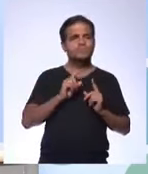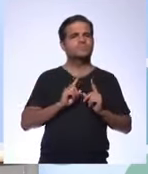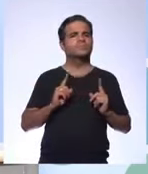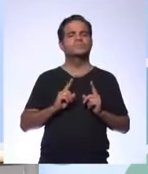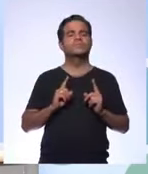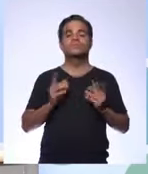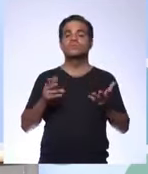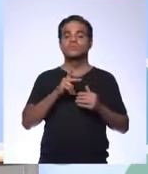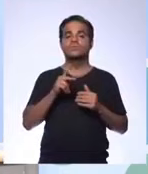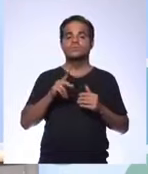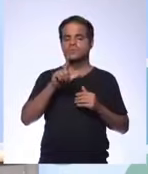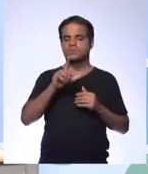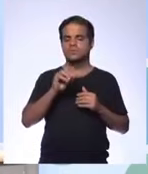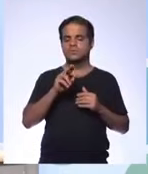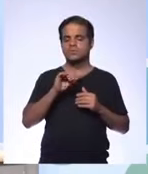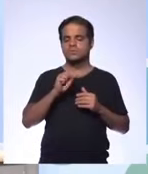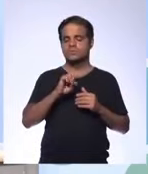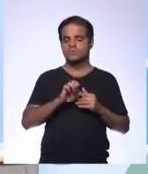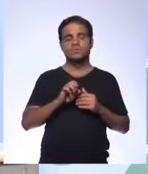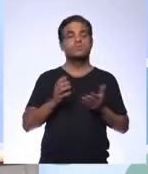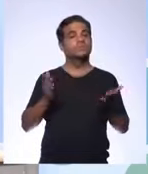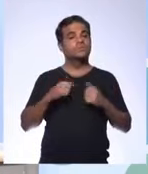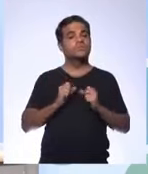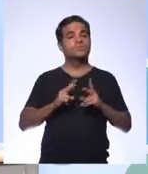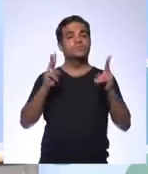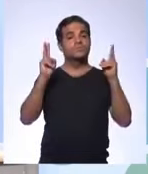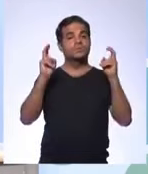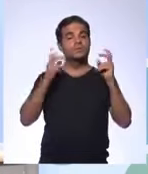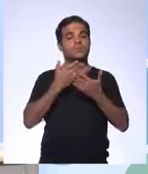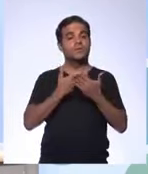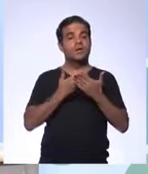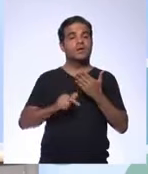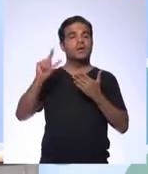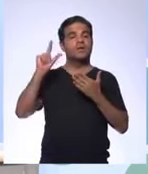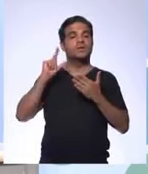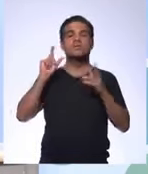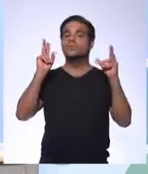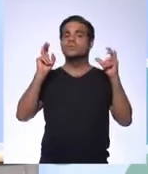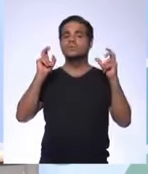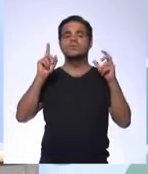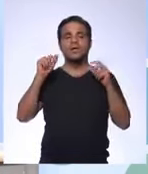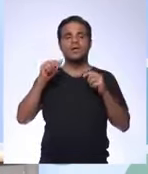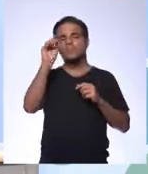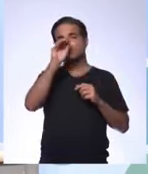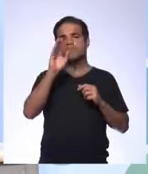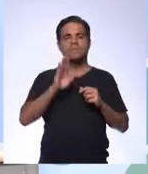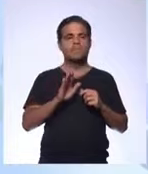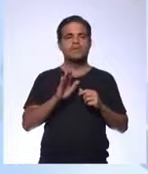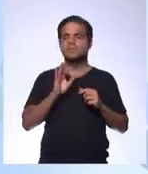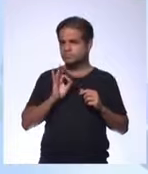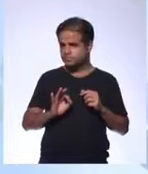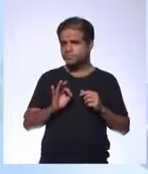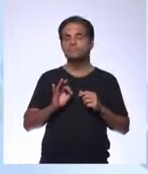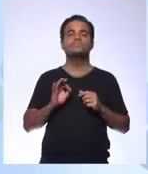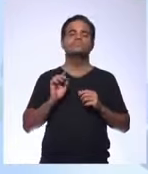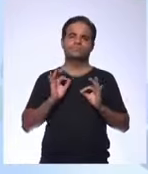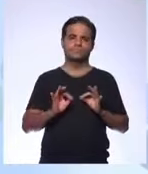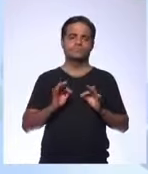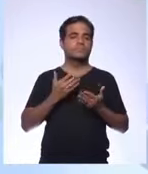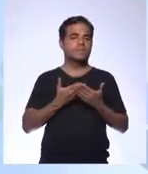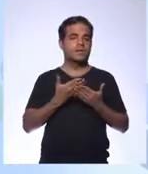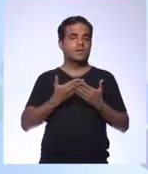professora Luíse, vamos continuar o tema da aula anterior. E o assunto é Brasil, é isso? Exatamente. Na aula